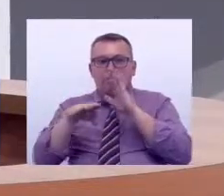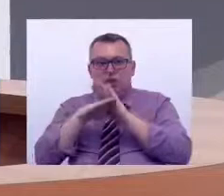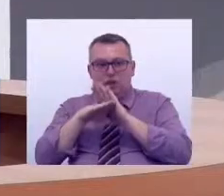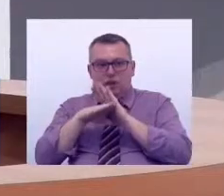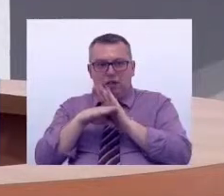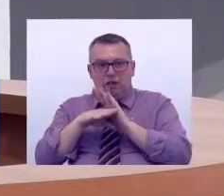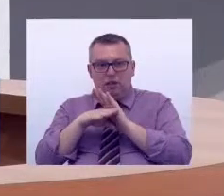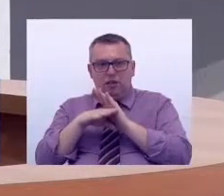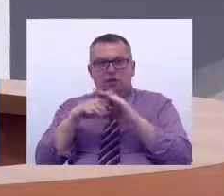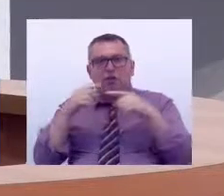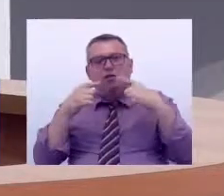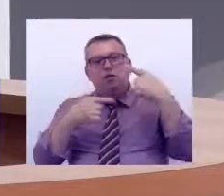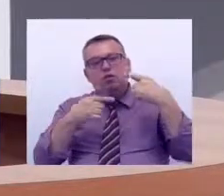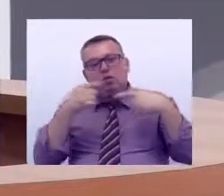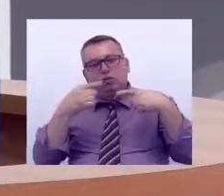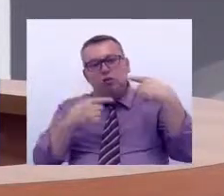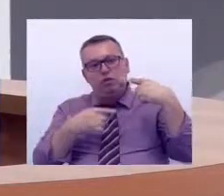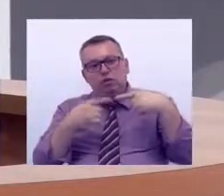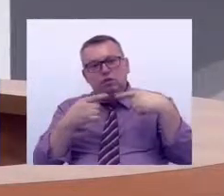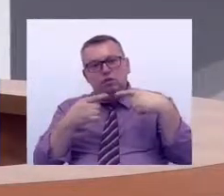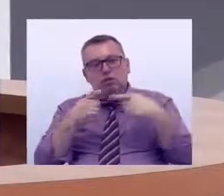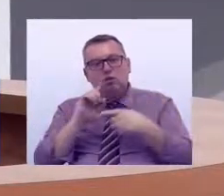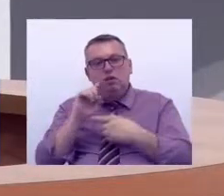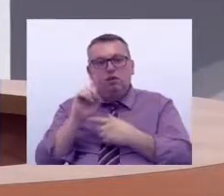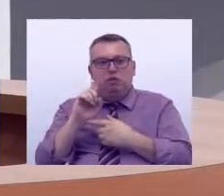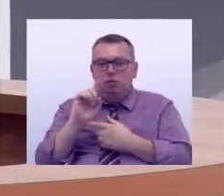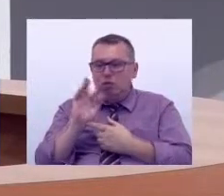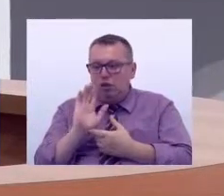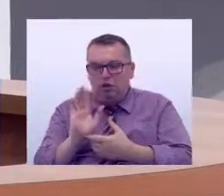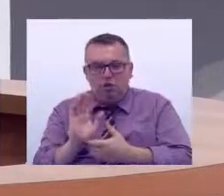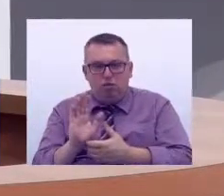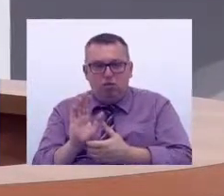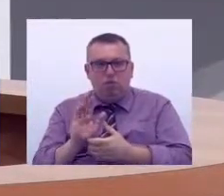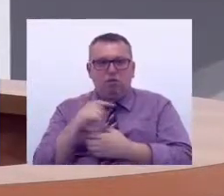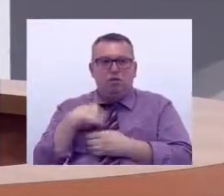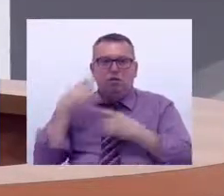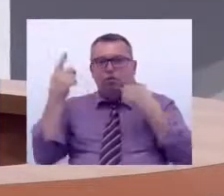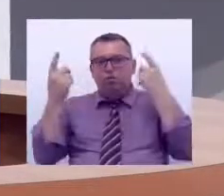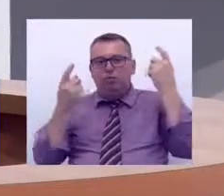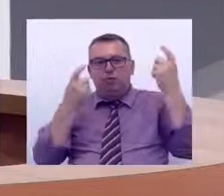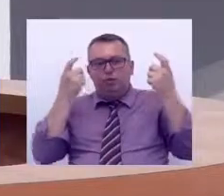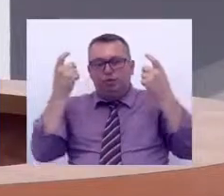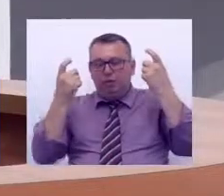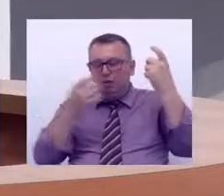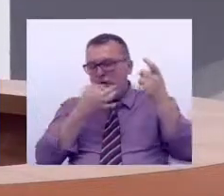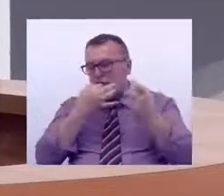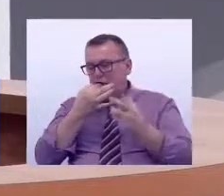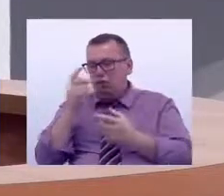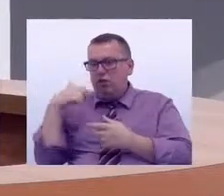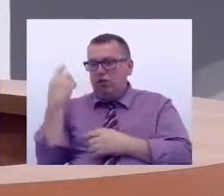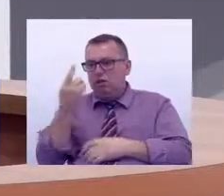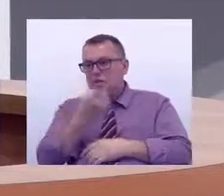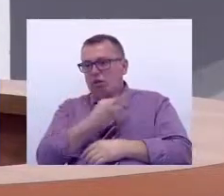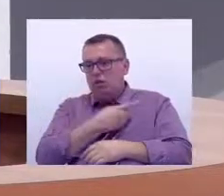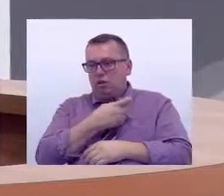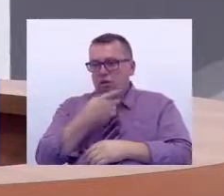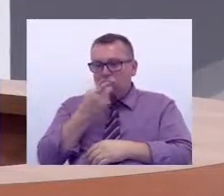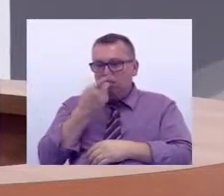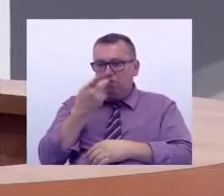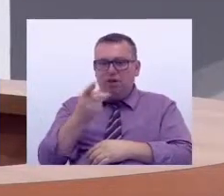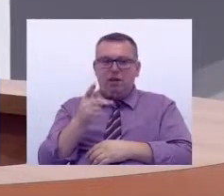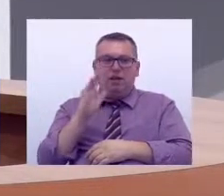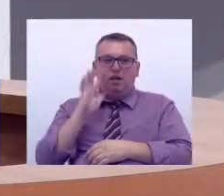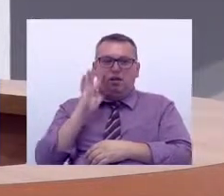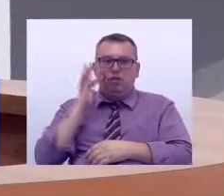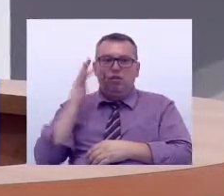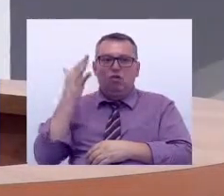estar discursando e querendo nos promover, preocupado e achar que nós aqui, a nossa fala vai